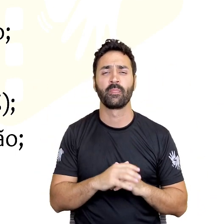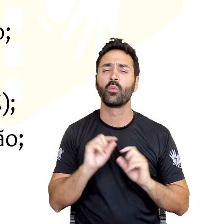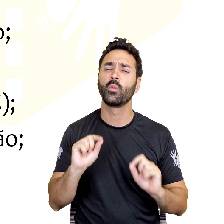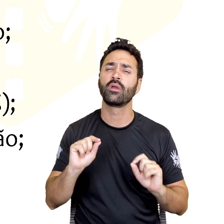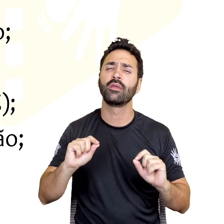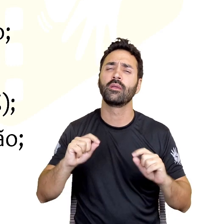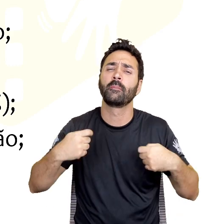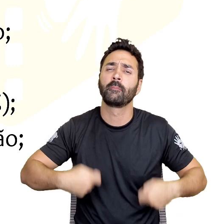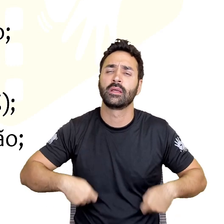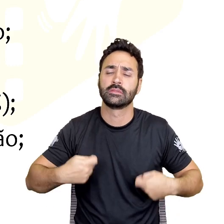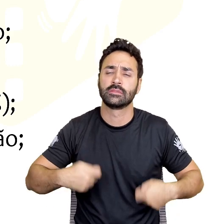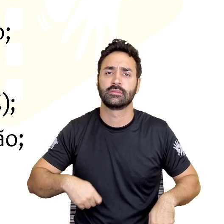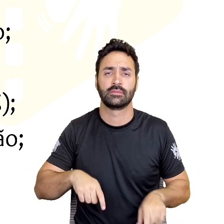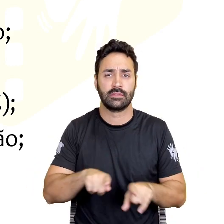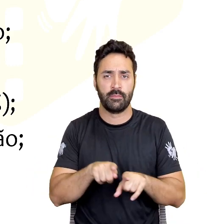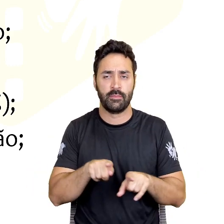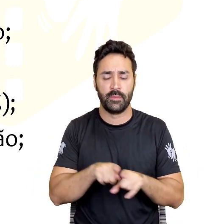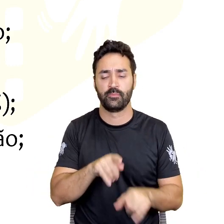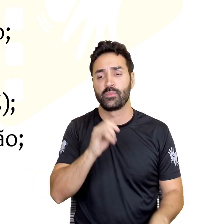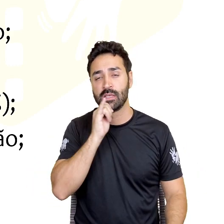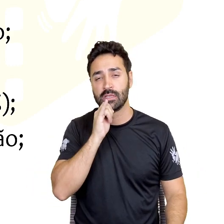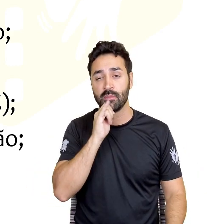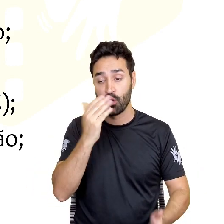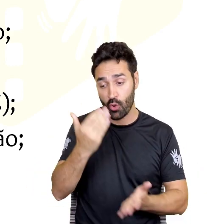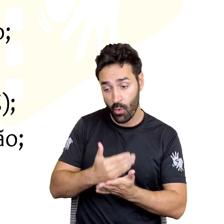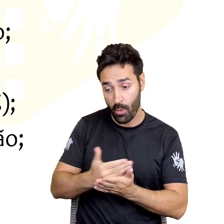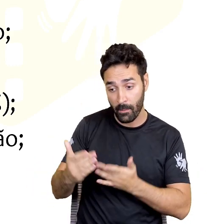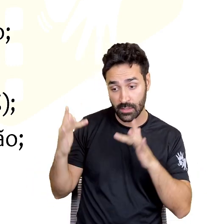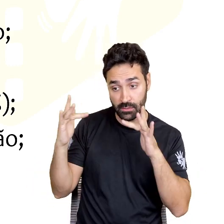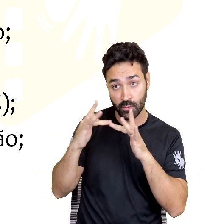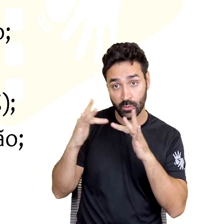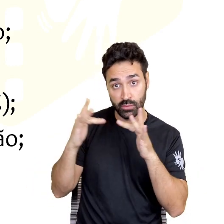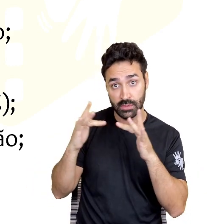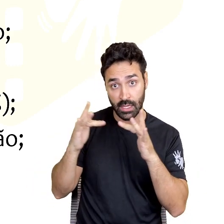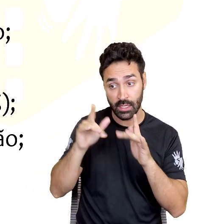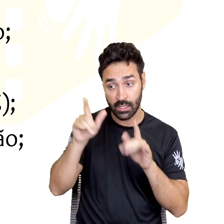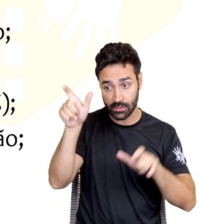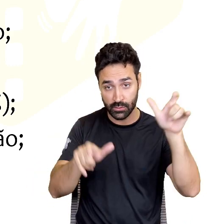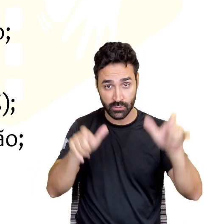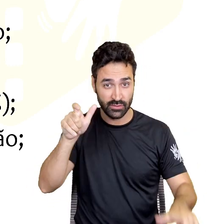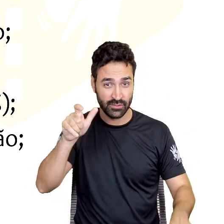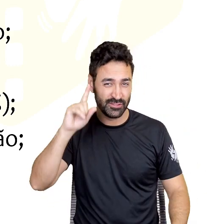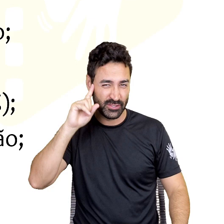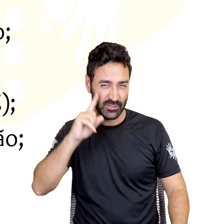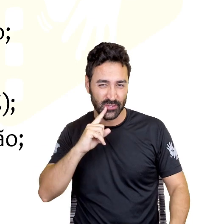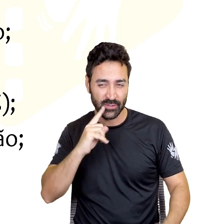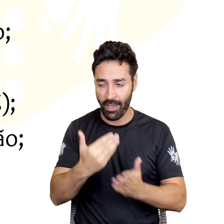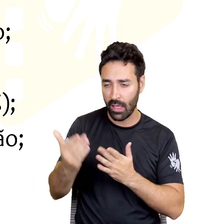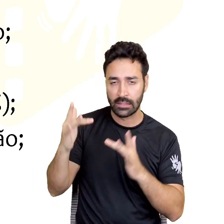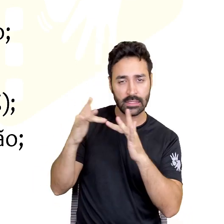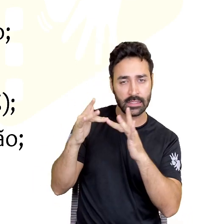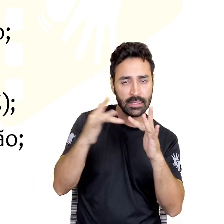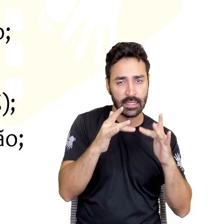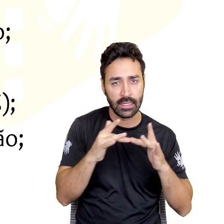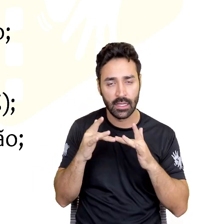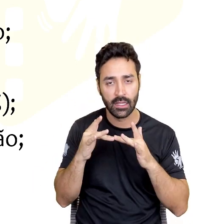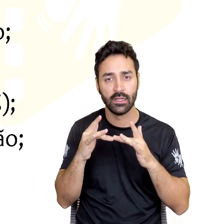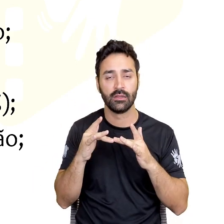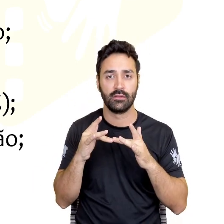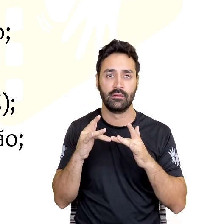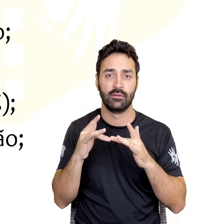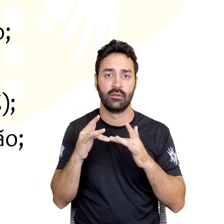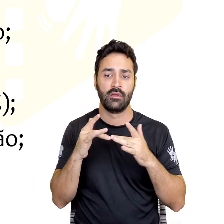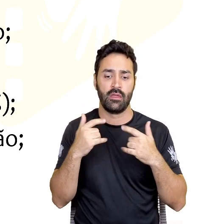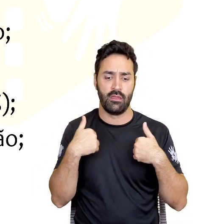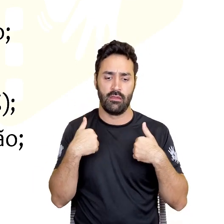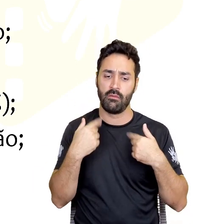Que a partir do momento que a gente começa a entrar em contato com pessoas surdas, a gente traz a gente vê assim, pelo menos eu